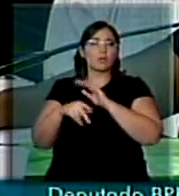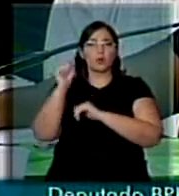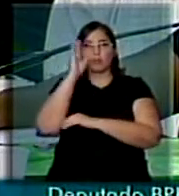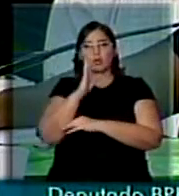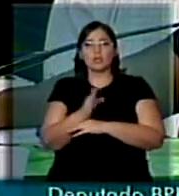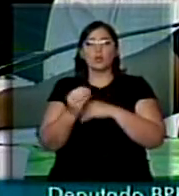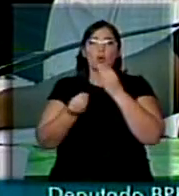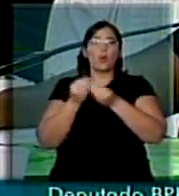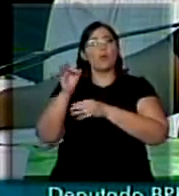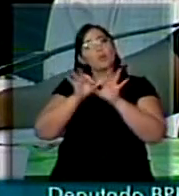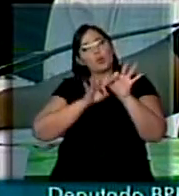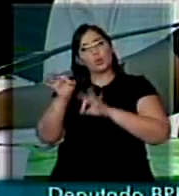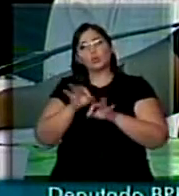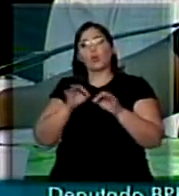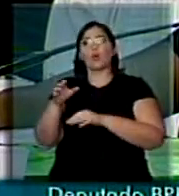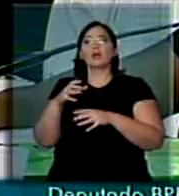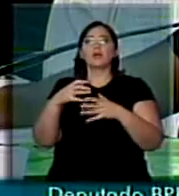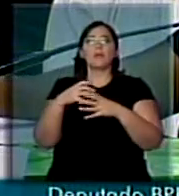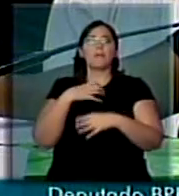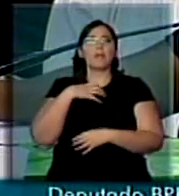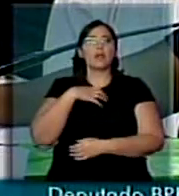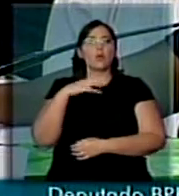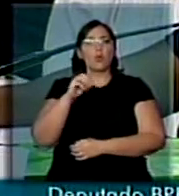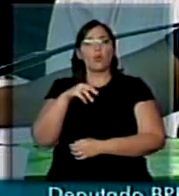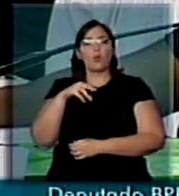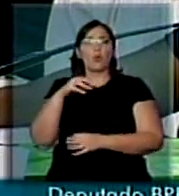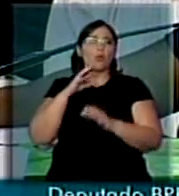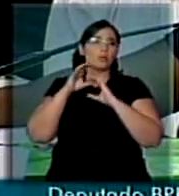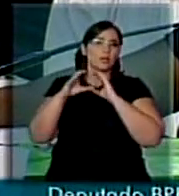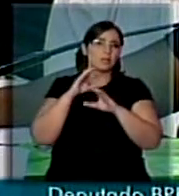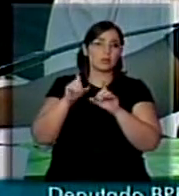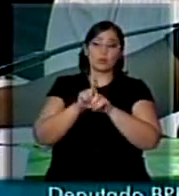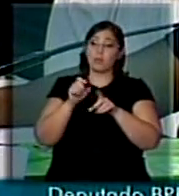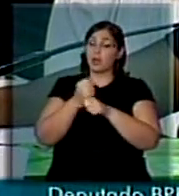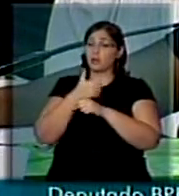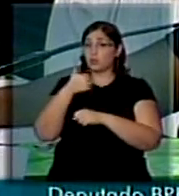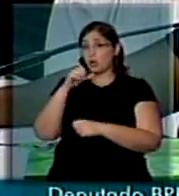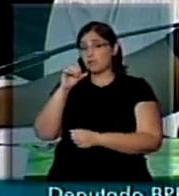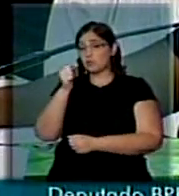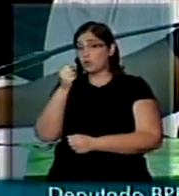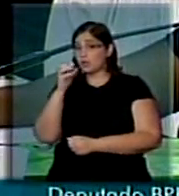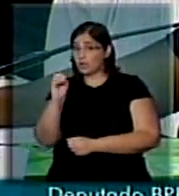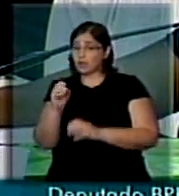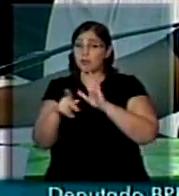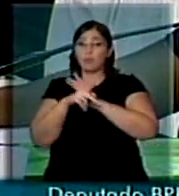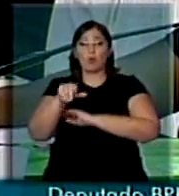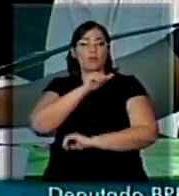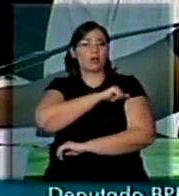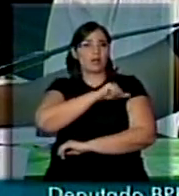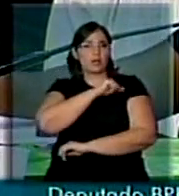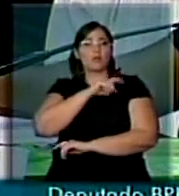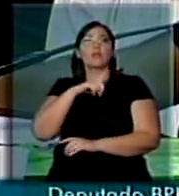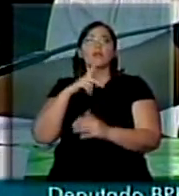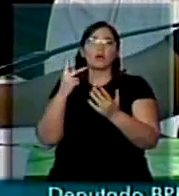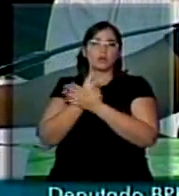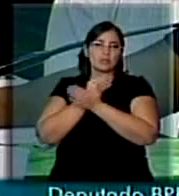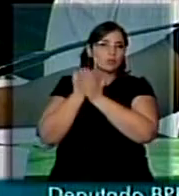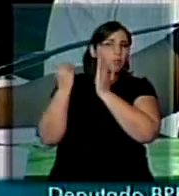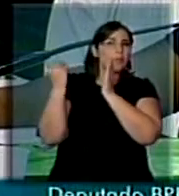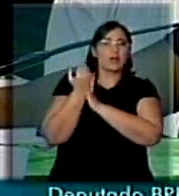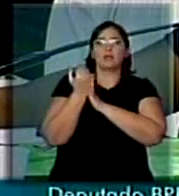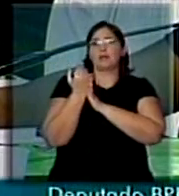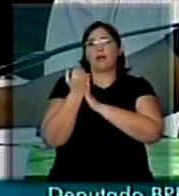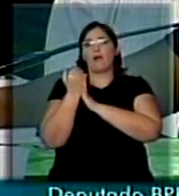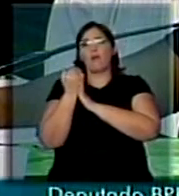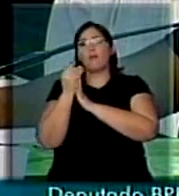através do controle dos meios de comunicação. E a década de 80 no Rio de Janeiro foi marcada por esse processo, a superação da política de